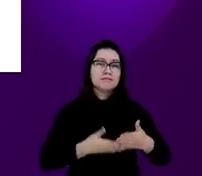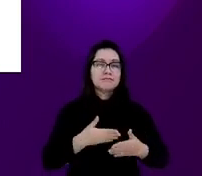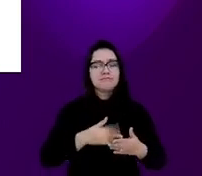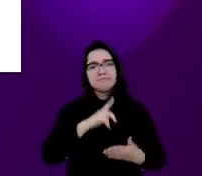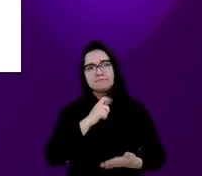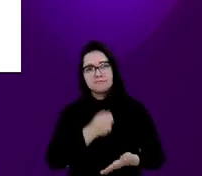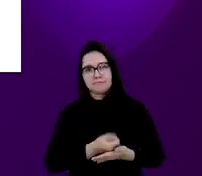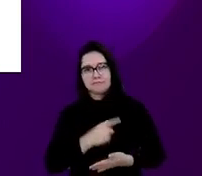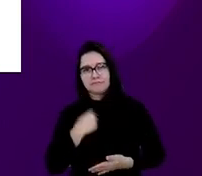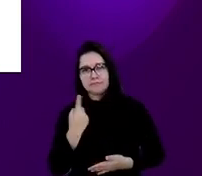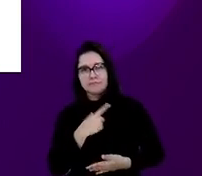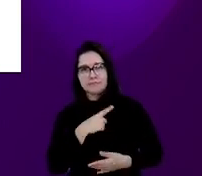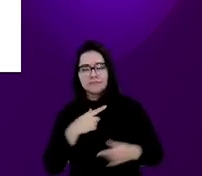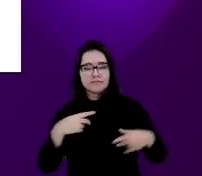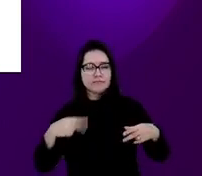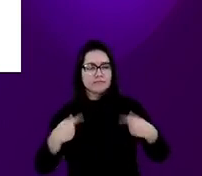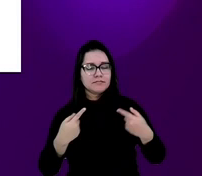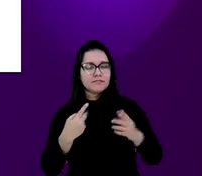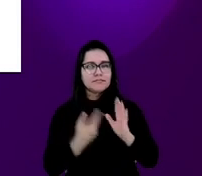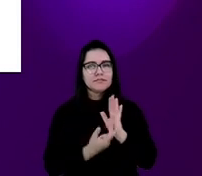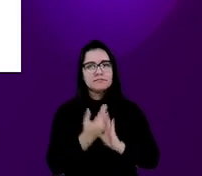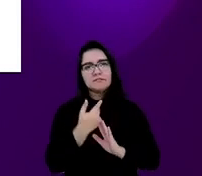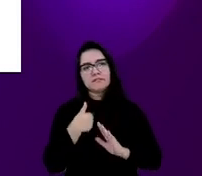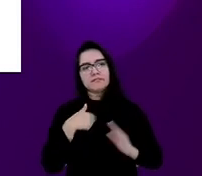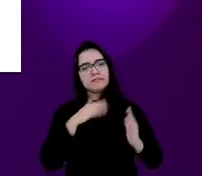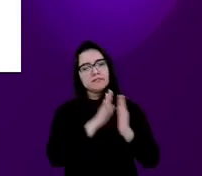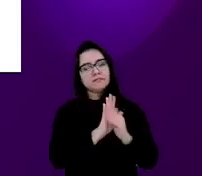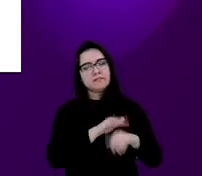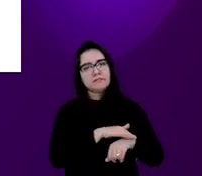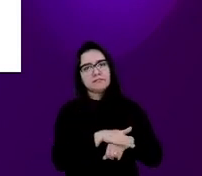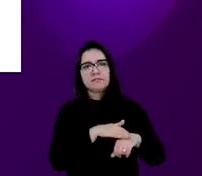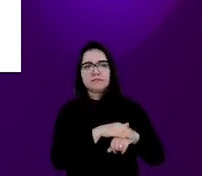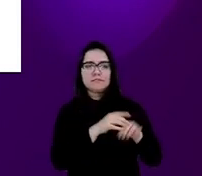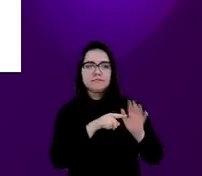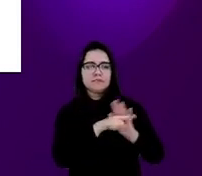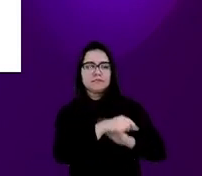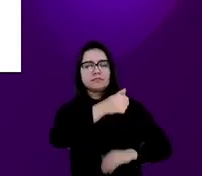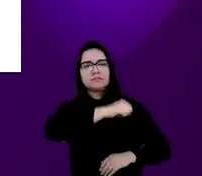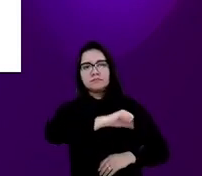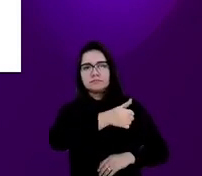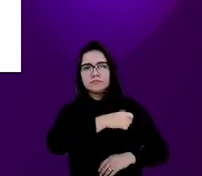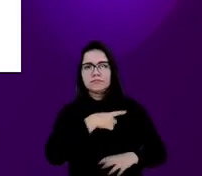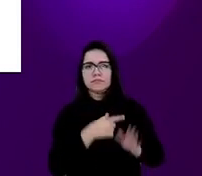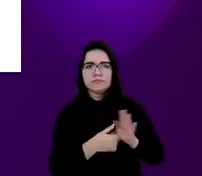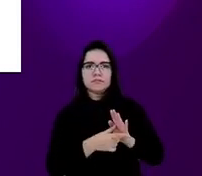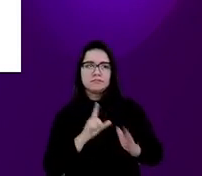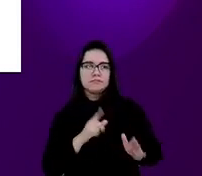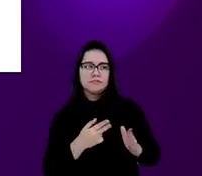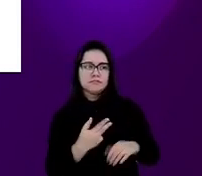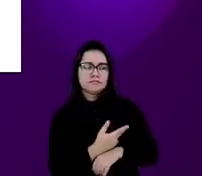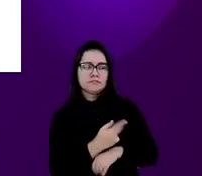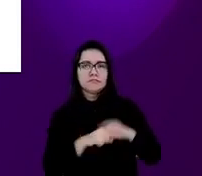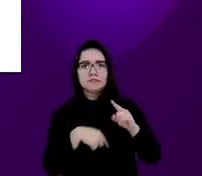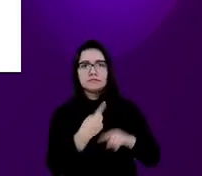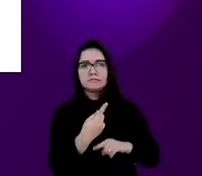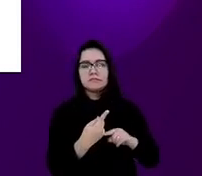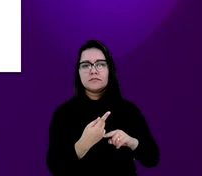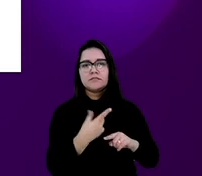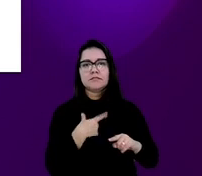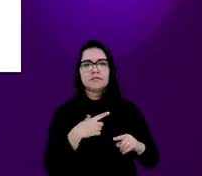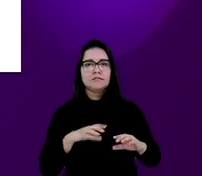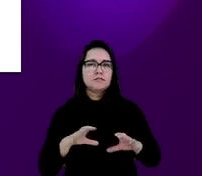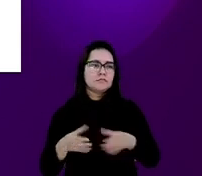clínicas cirúrgicas, a abordagem do paciente, avaliação pré e pós-operatória, clínicas de apoio,